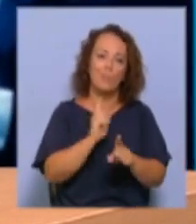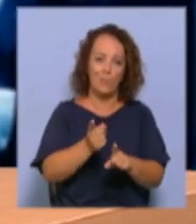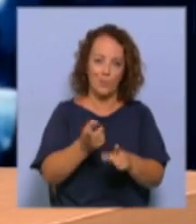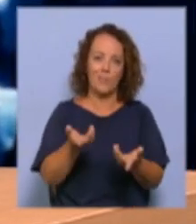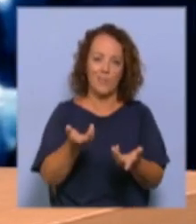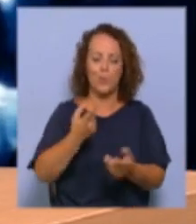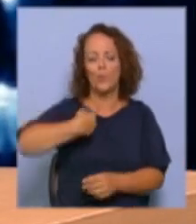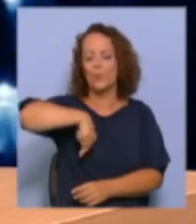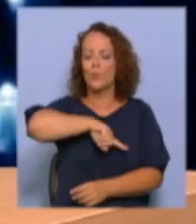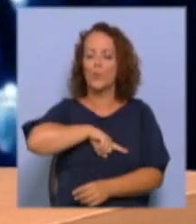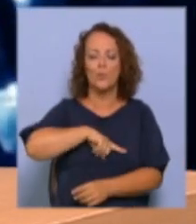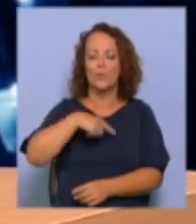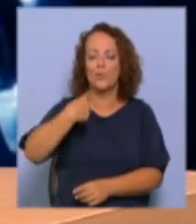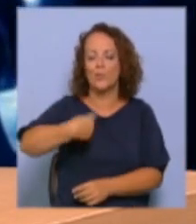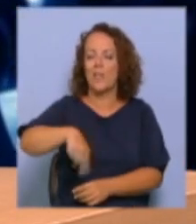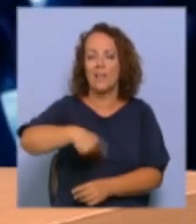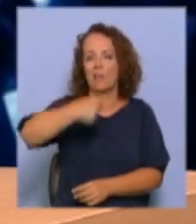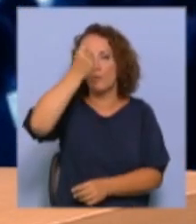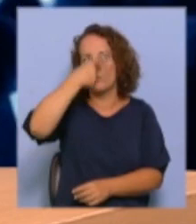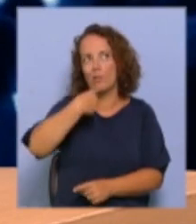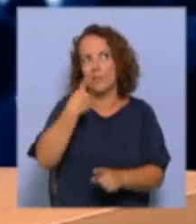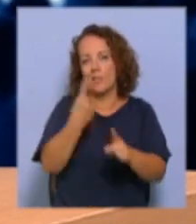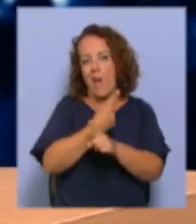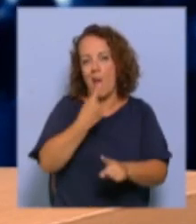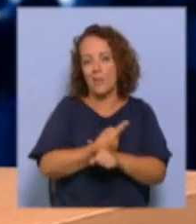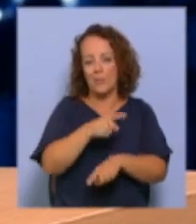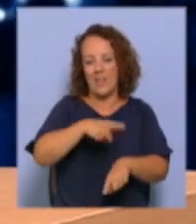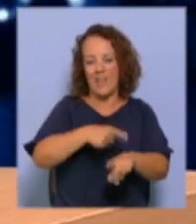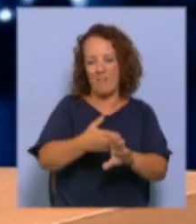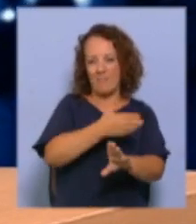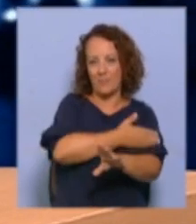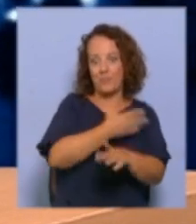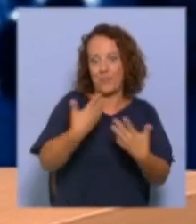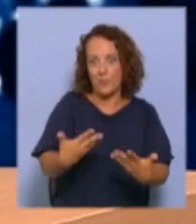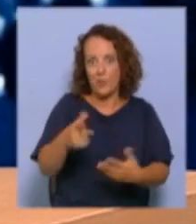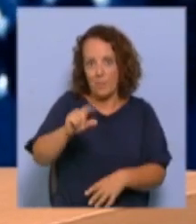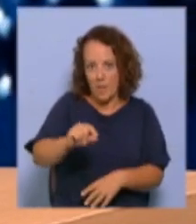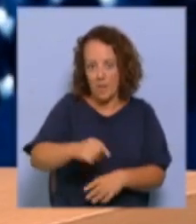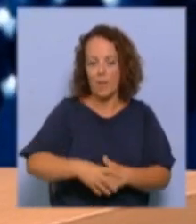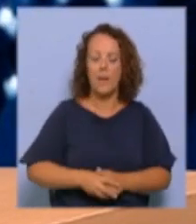todos nós temos histórias múltiplas para contar daquele período e destes agora.